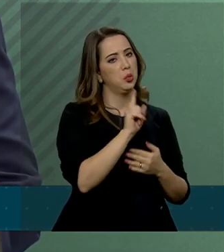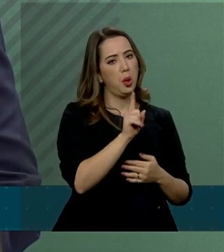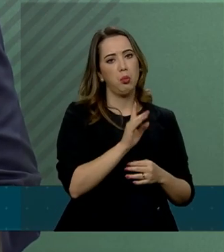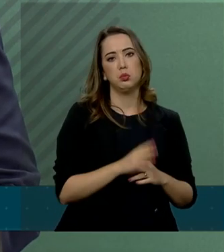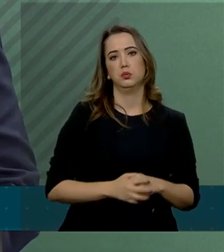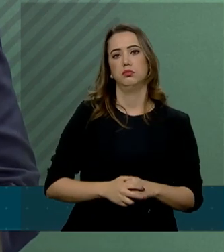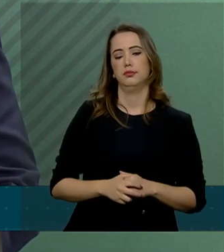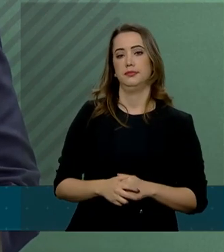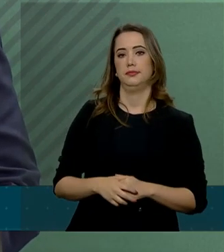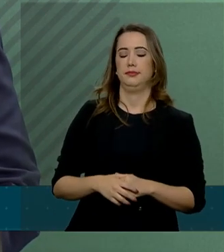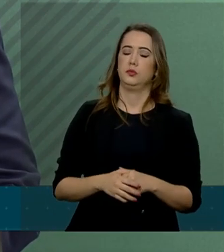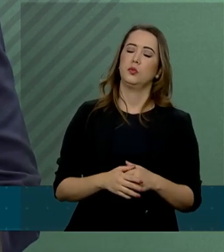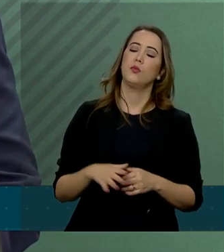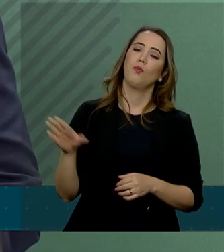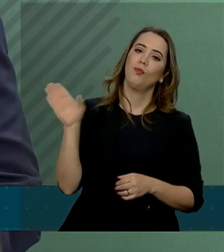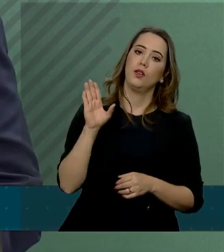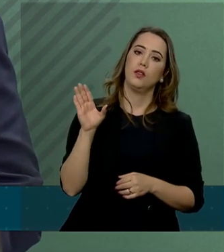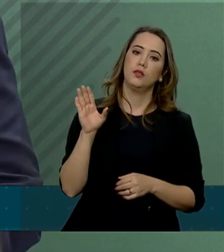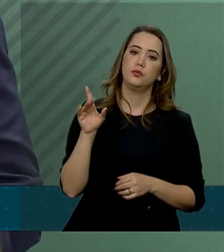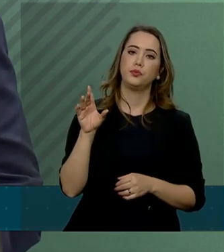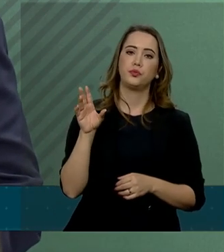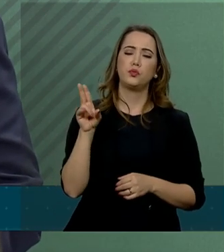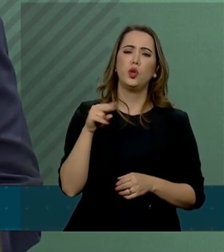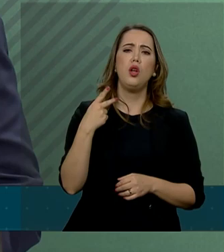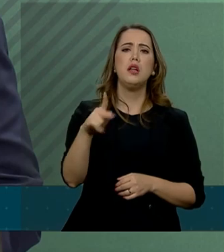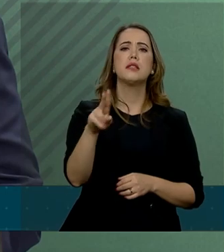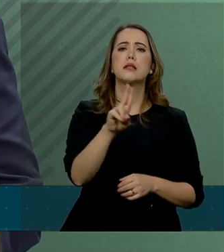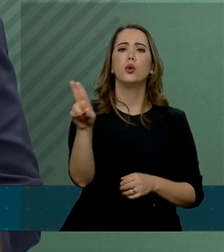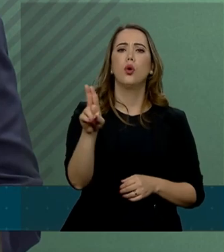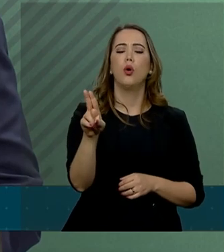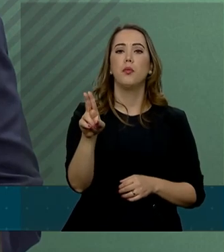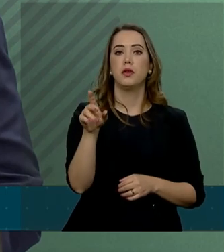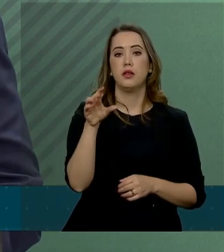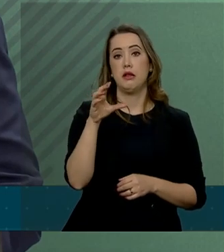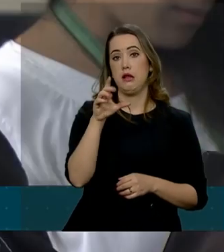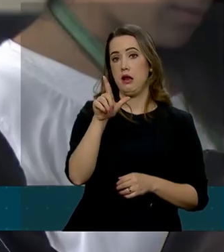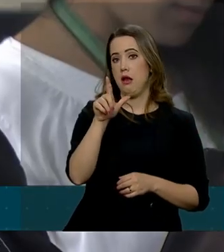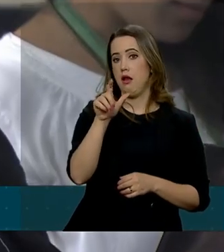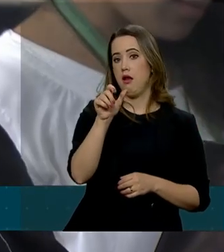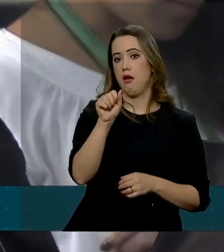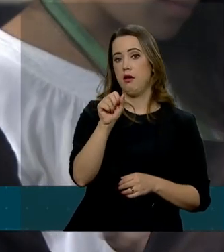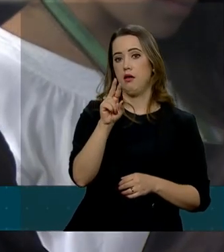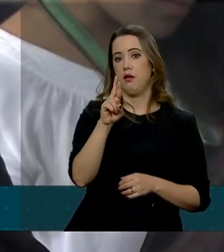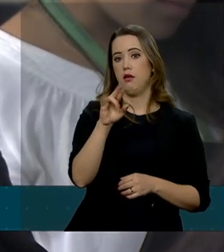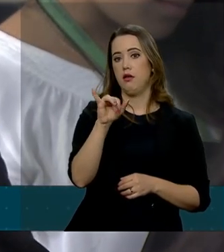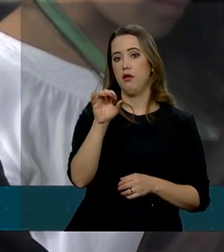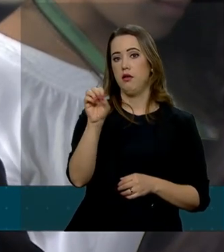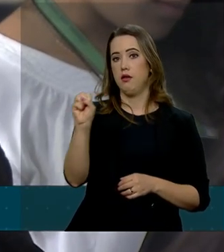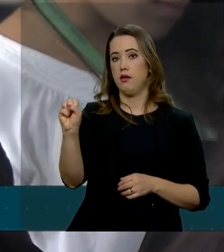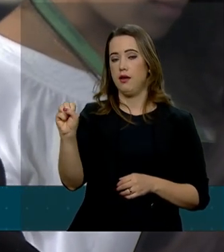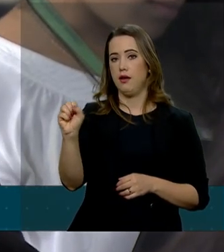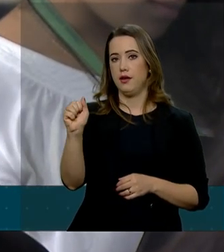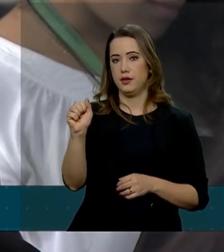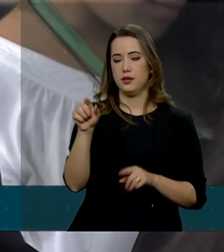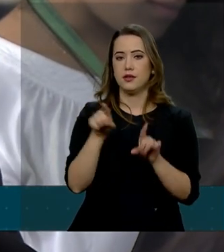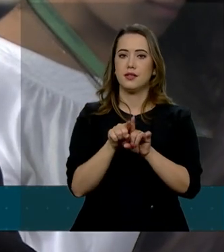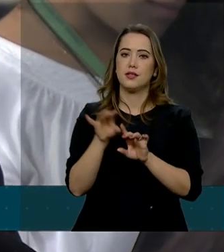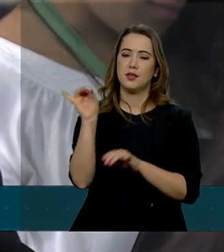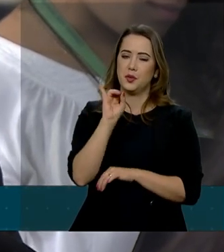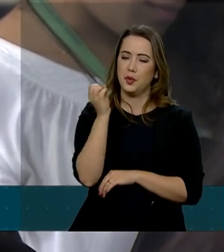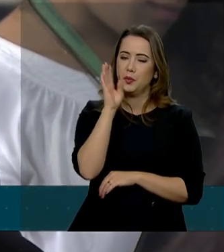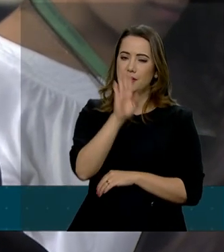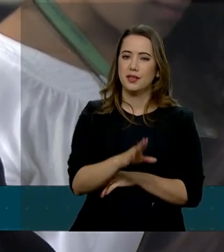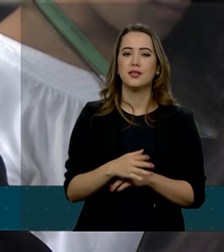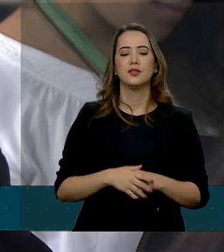porta-voz hoje mais cedo em nosso nome por favor desculparem rodrigues do metrópolis eu tô cobrindo a folga pessoal que fica que